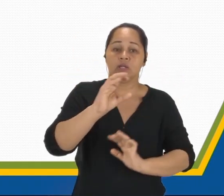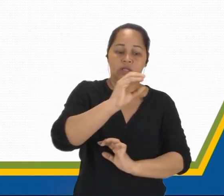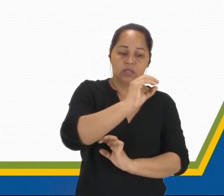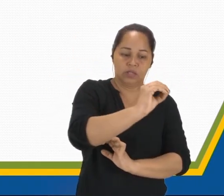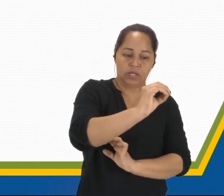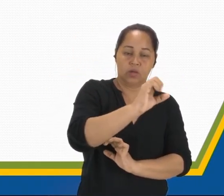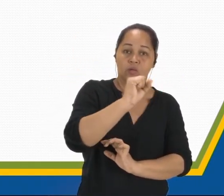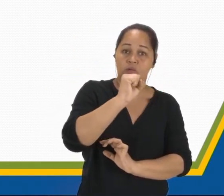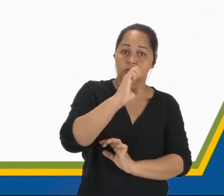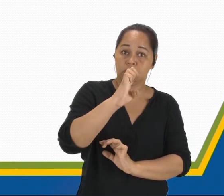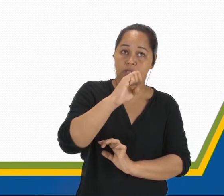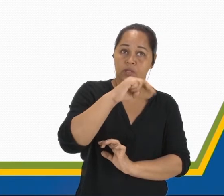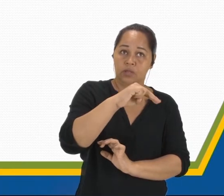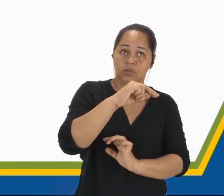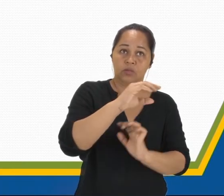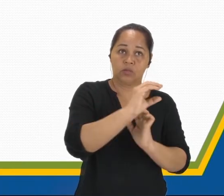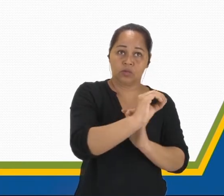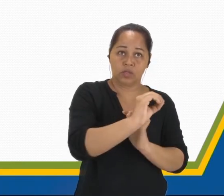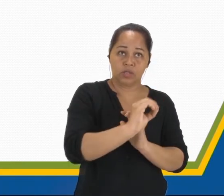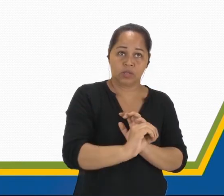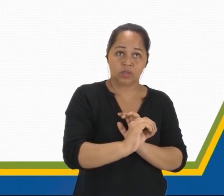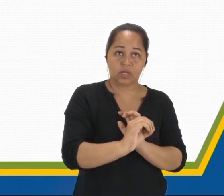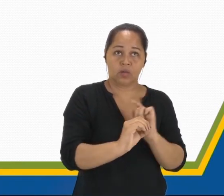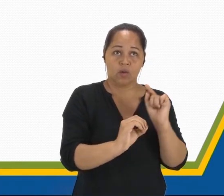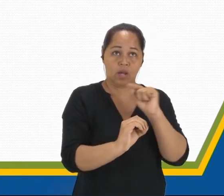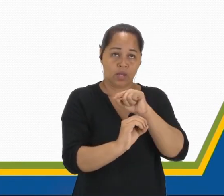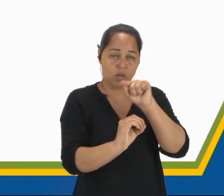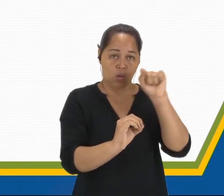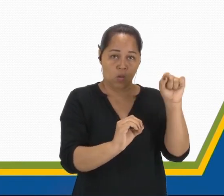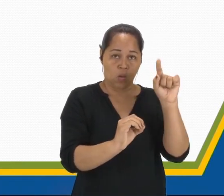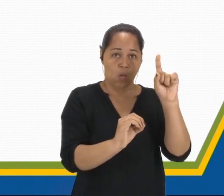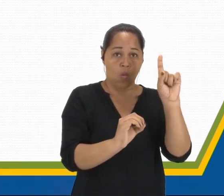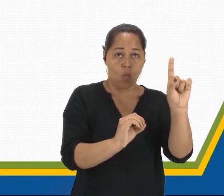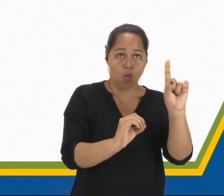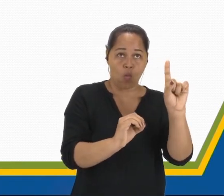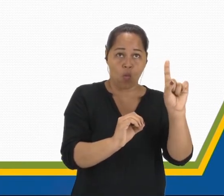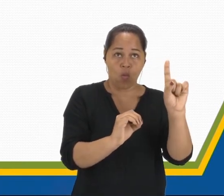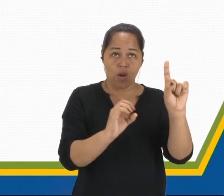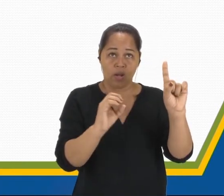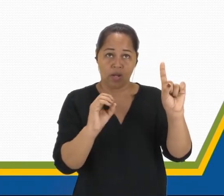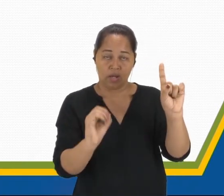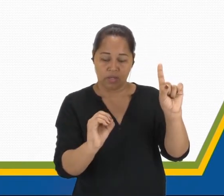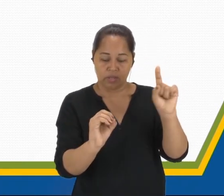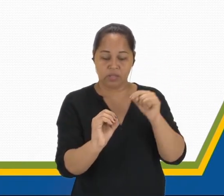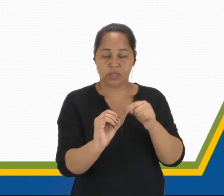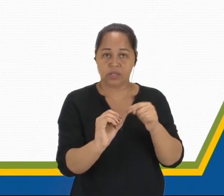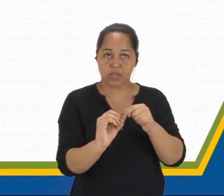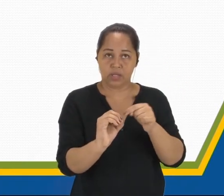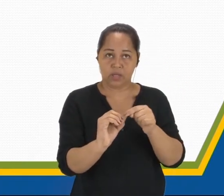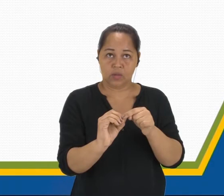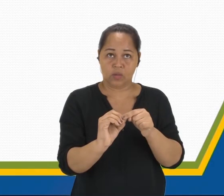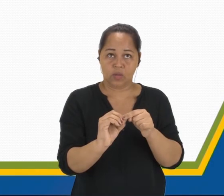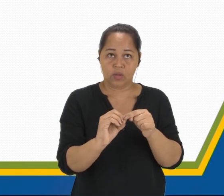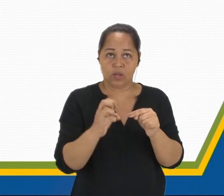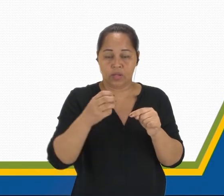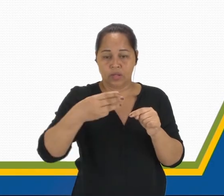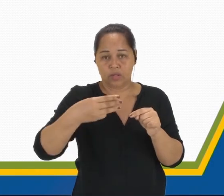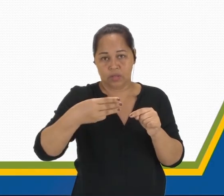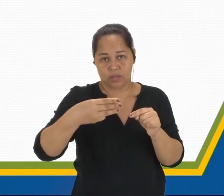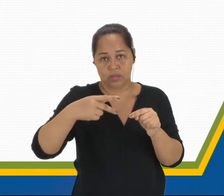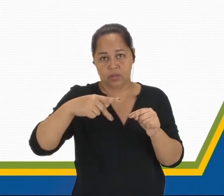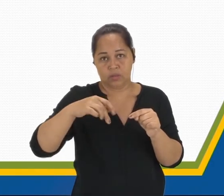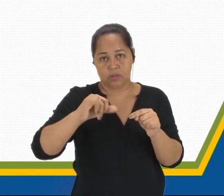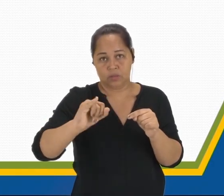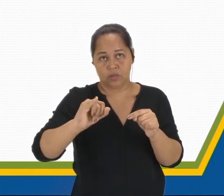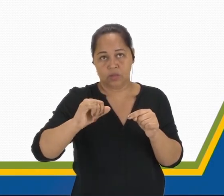essa compreensão. Ela não é limitada e tem extremos locais, tá? Agora, tem a questão dos exercícios que vocês